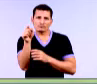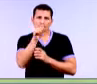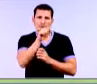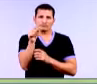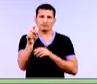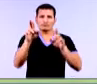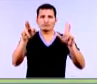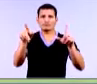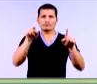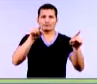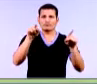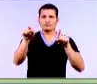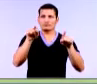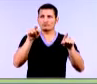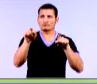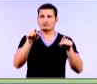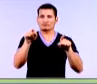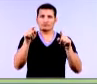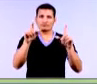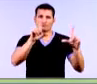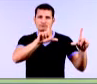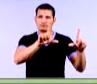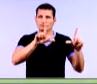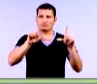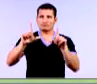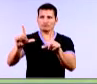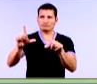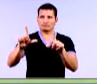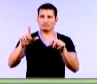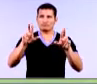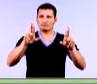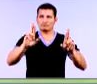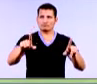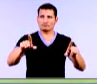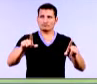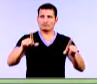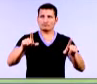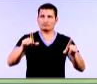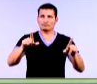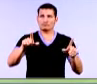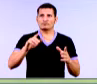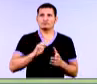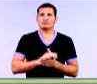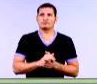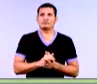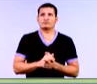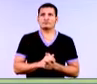que eu tenho de uma tela para outra. Olha só, aqui eu tenho